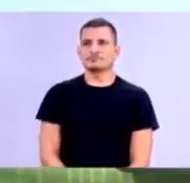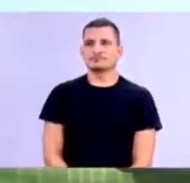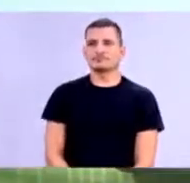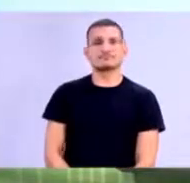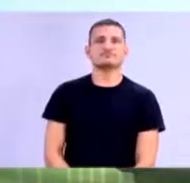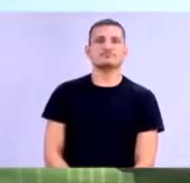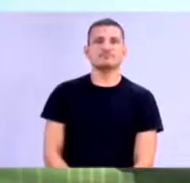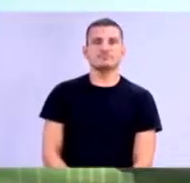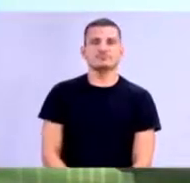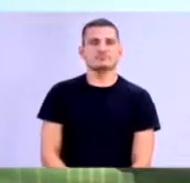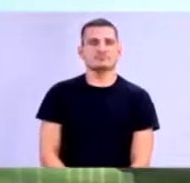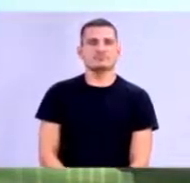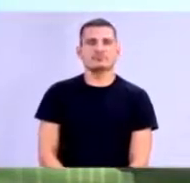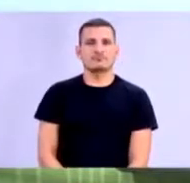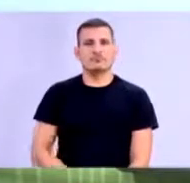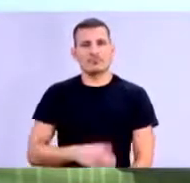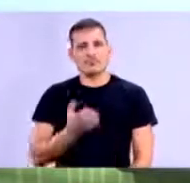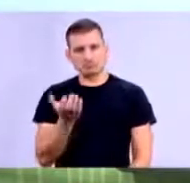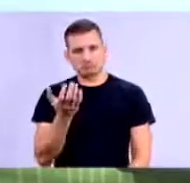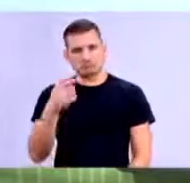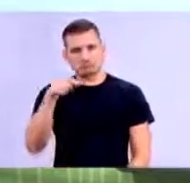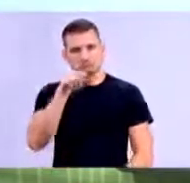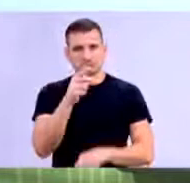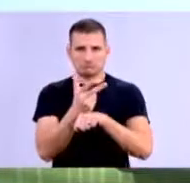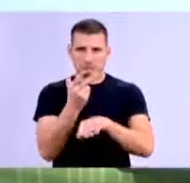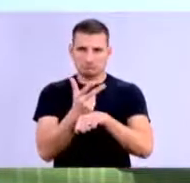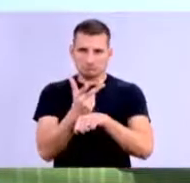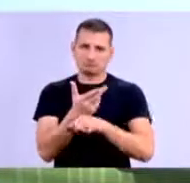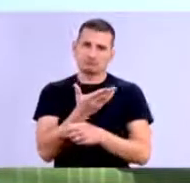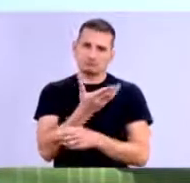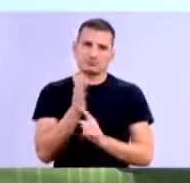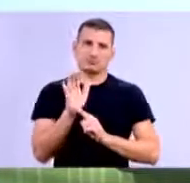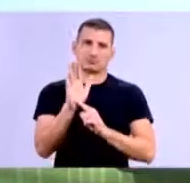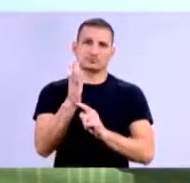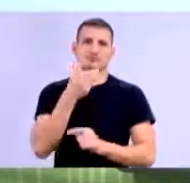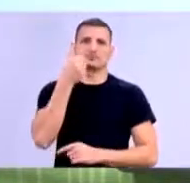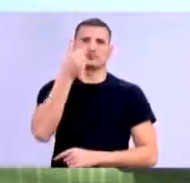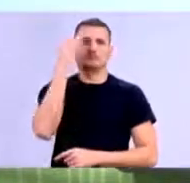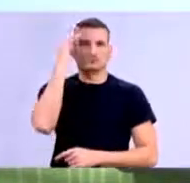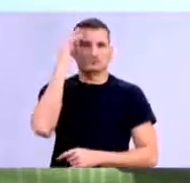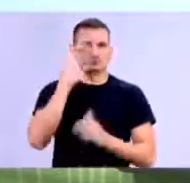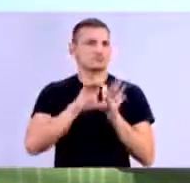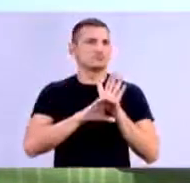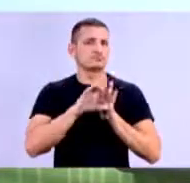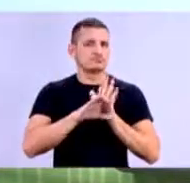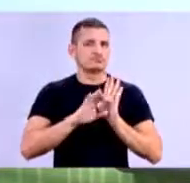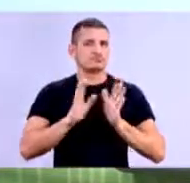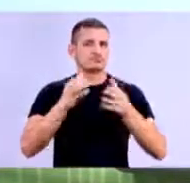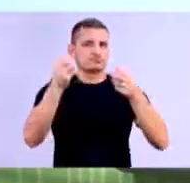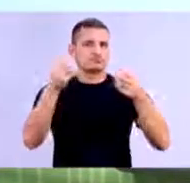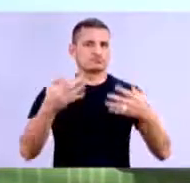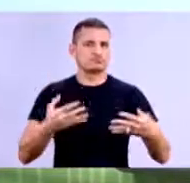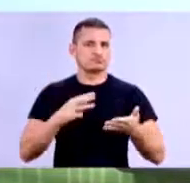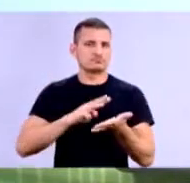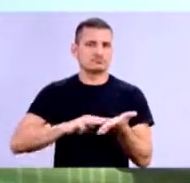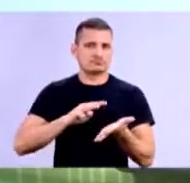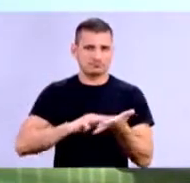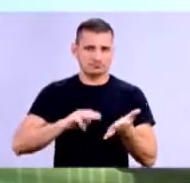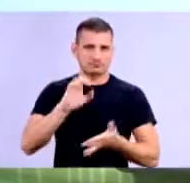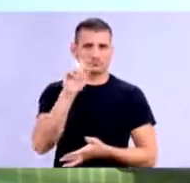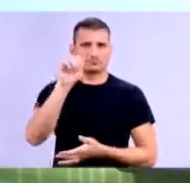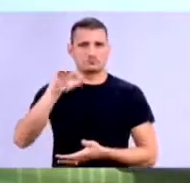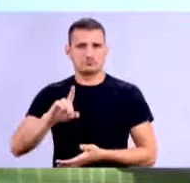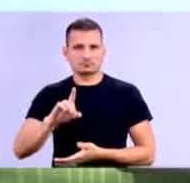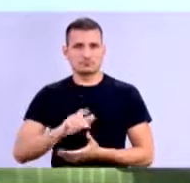esse vídeo tenha te proporcionado melhor entendimento para o conceito que mencionamos sobre metodologia para